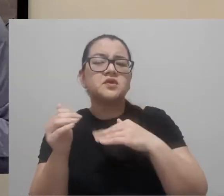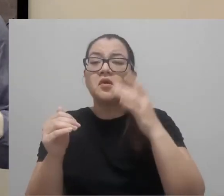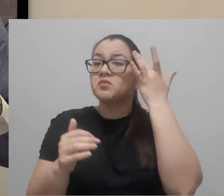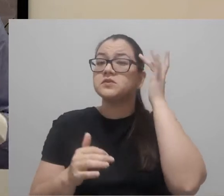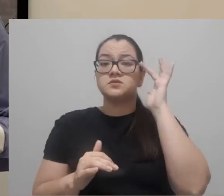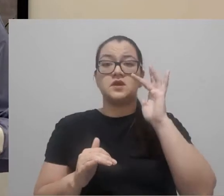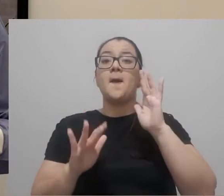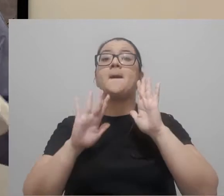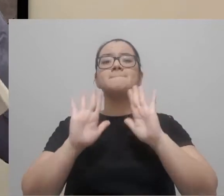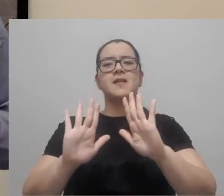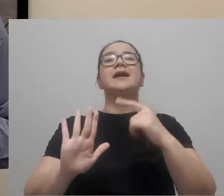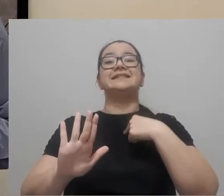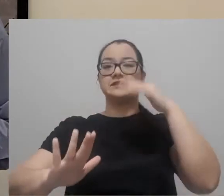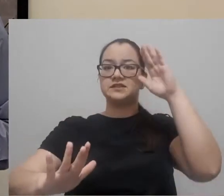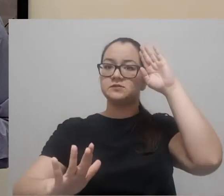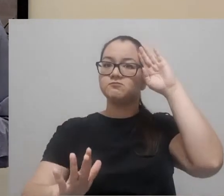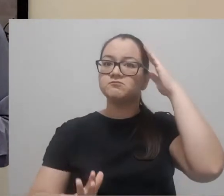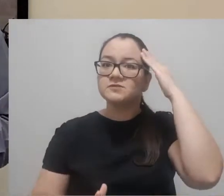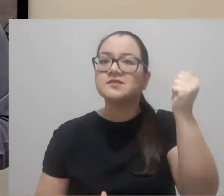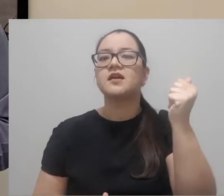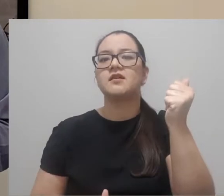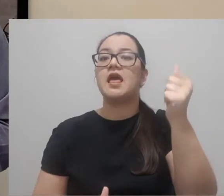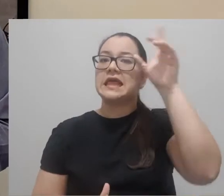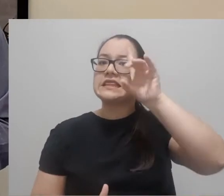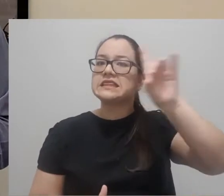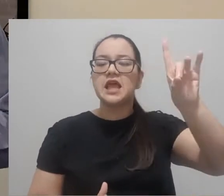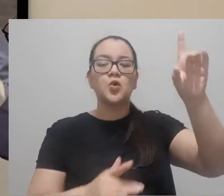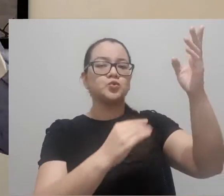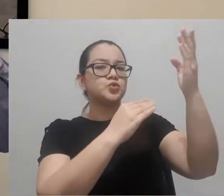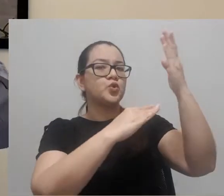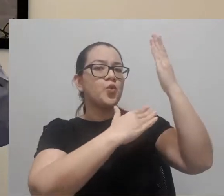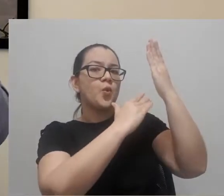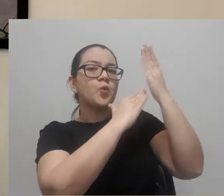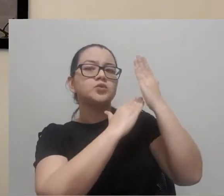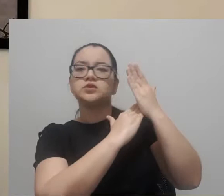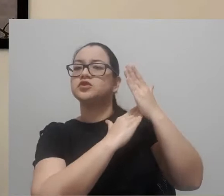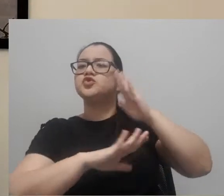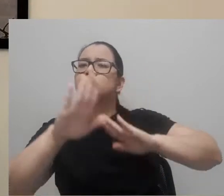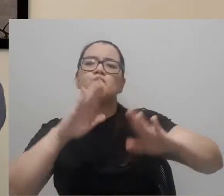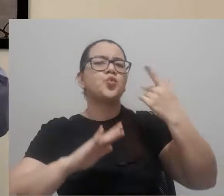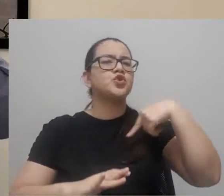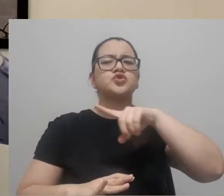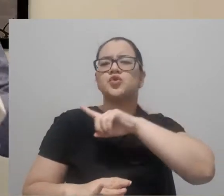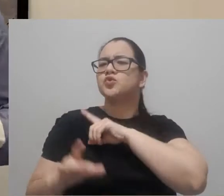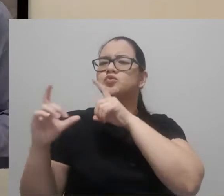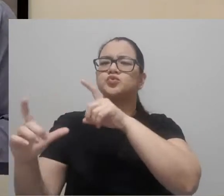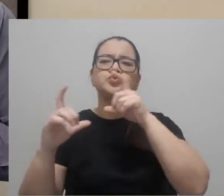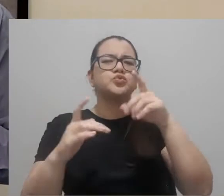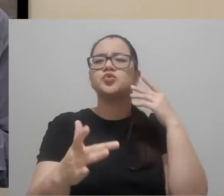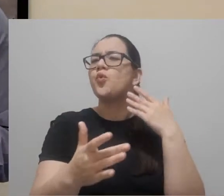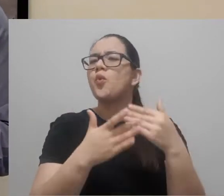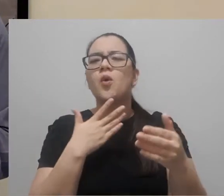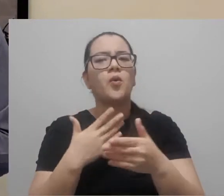que o nosso Deus, Ele cuida de nós em todas as áreas. O verdadeiro pastor, o pastor